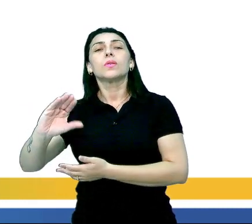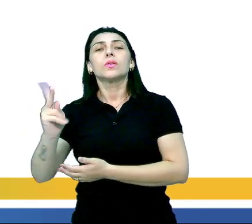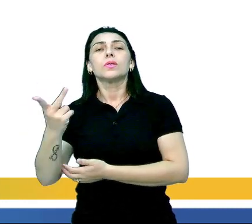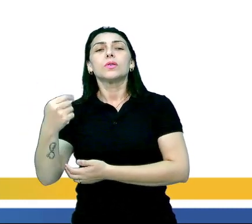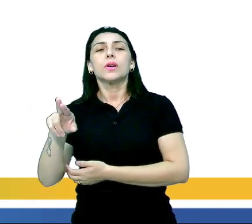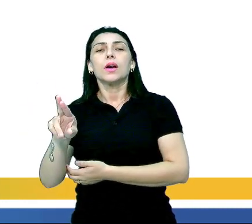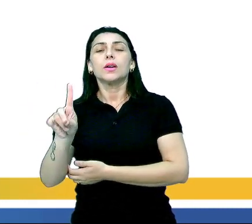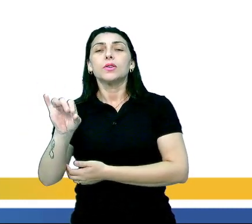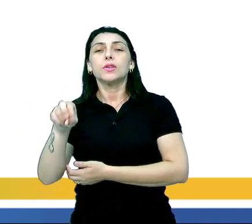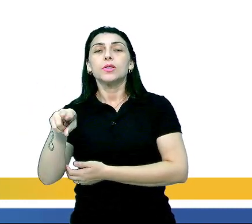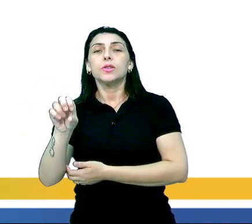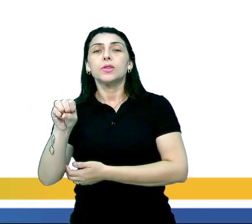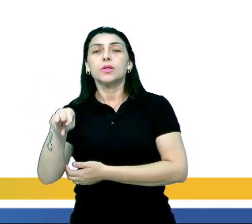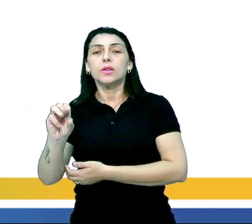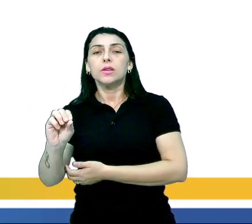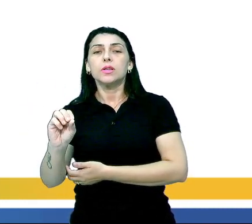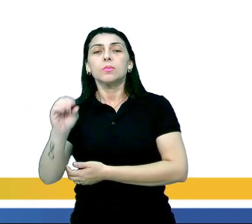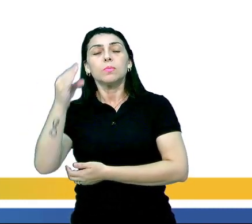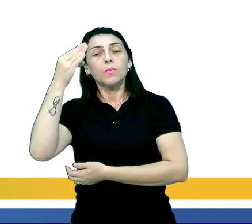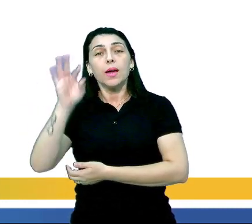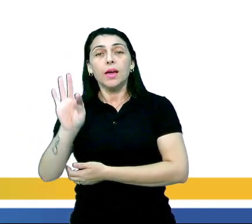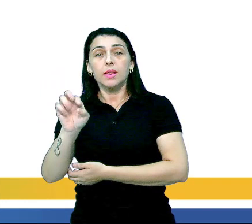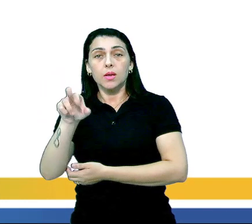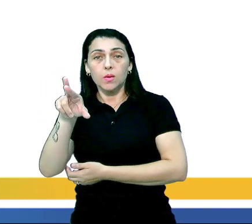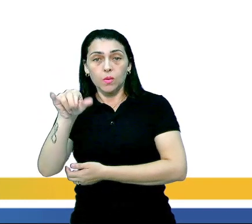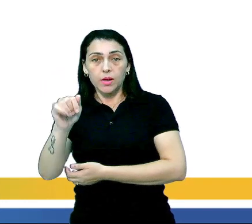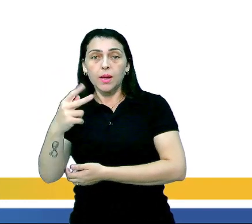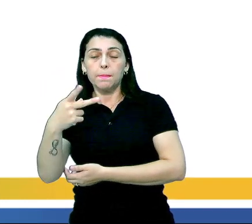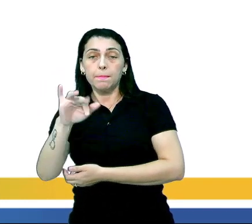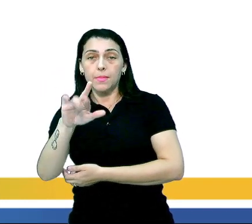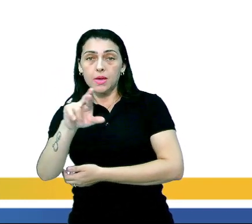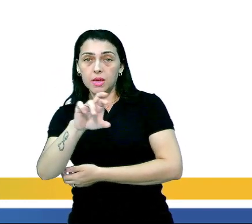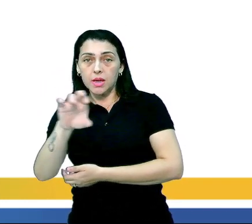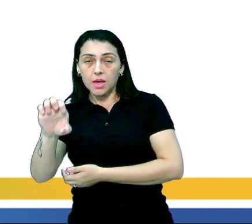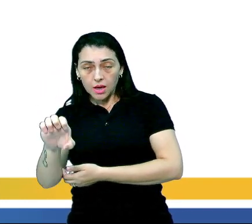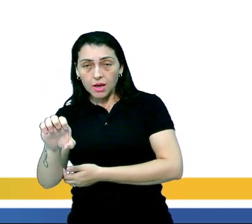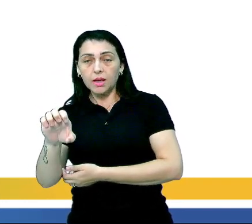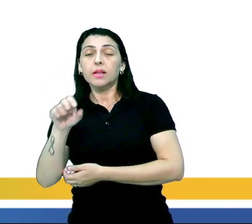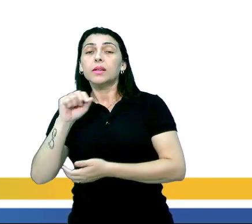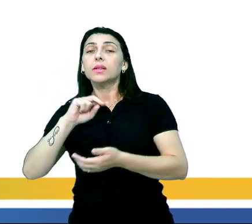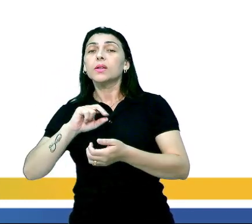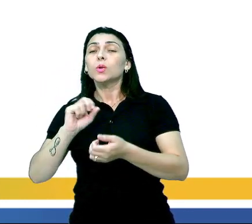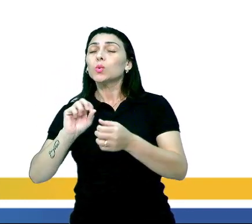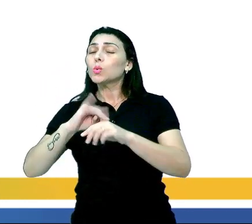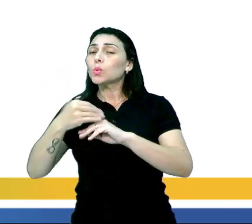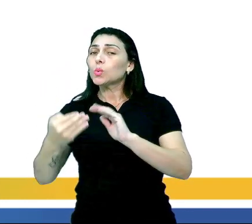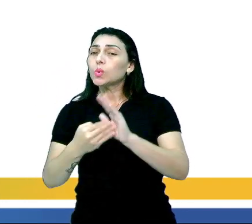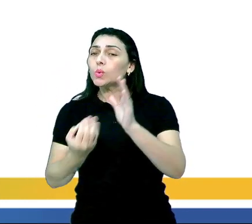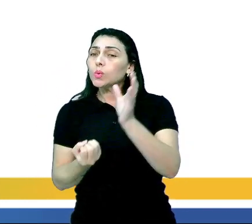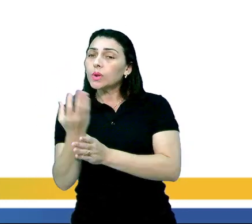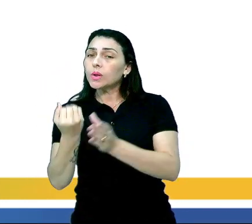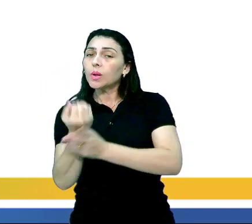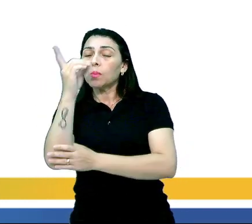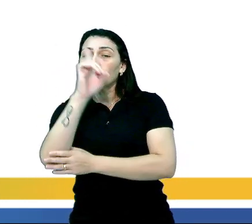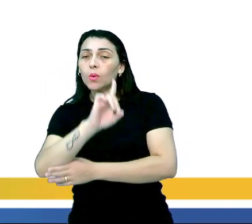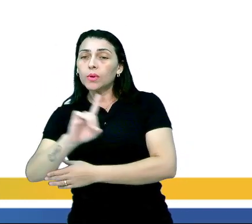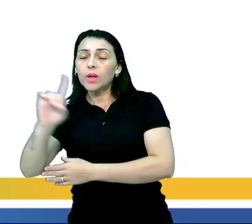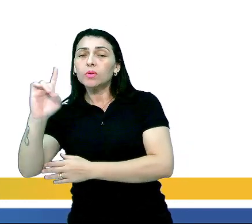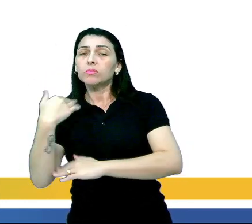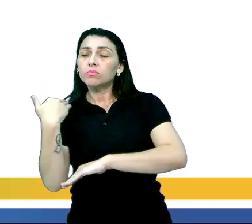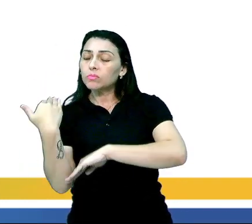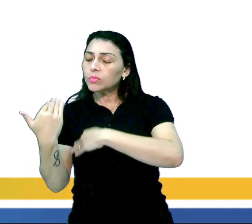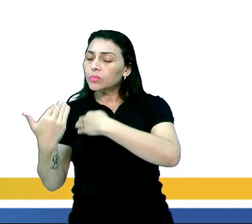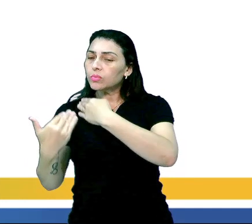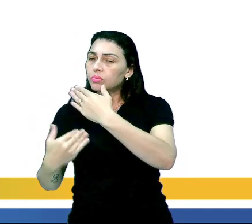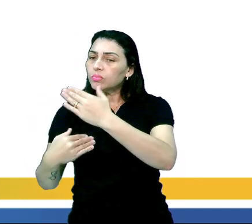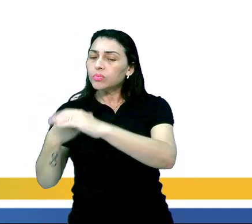chardinismo é a teoria de Pierre Teilhard de Chardin, segundo a qual tudo foi criado por Deus através de um